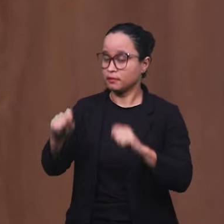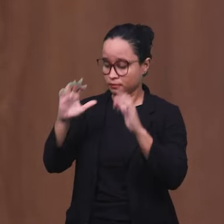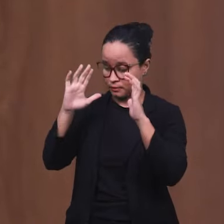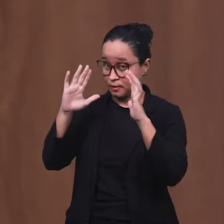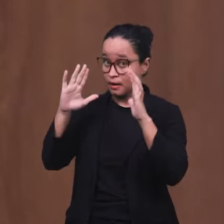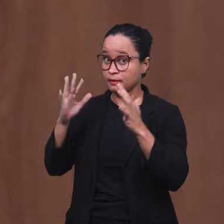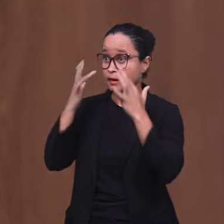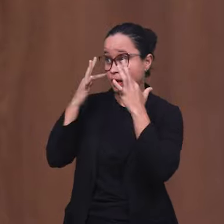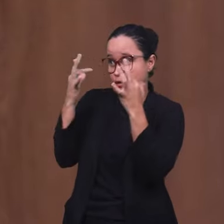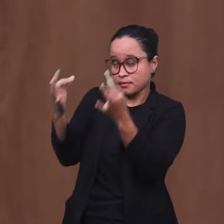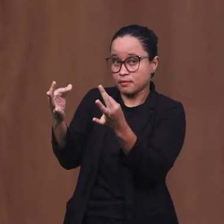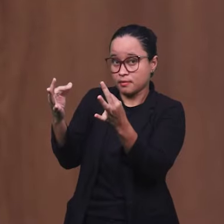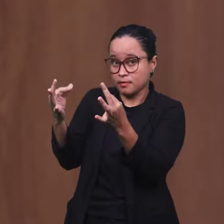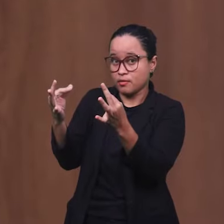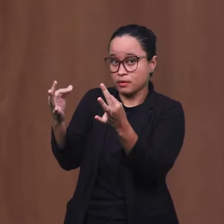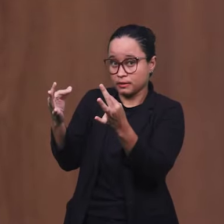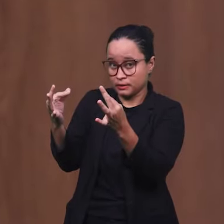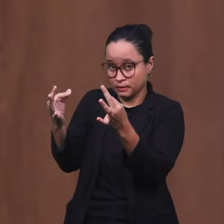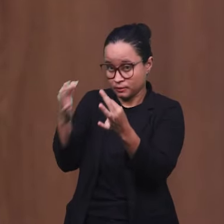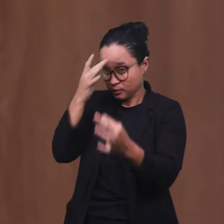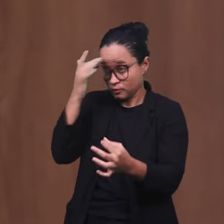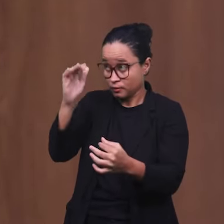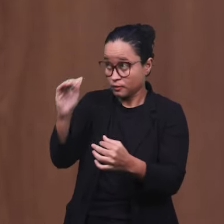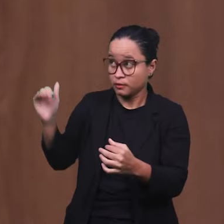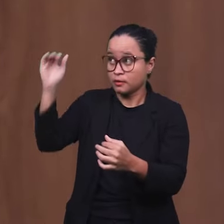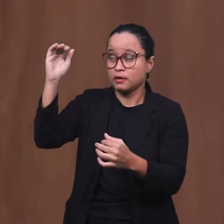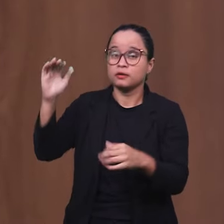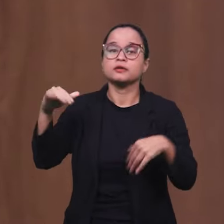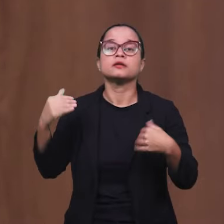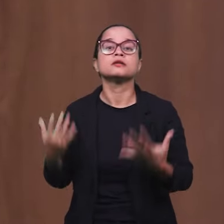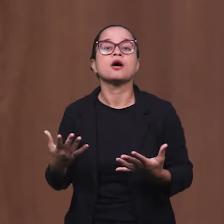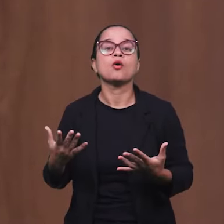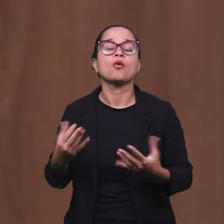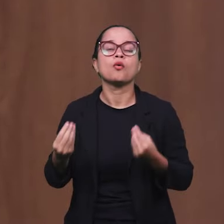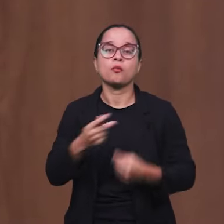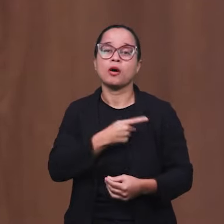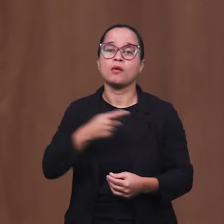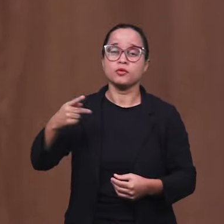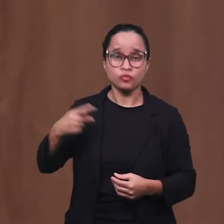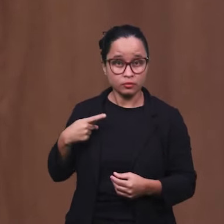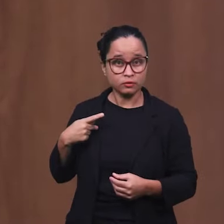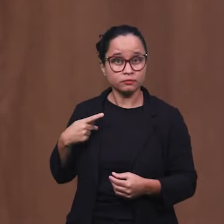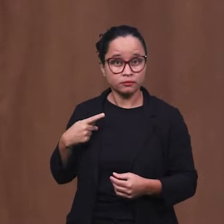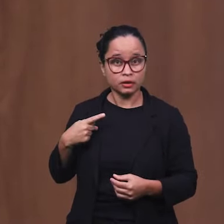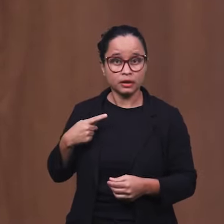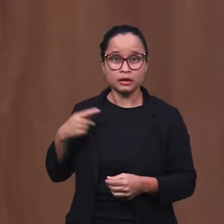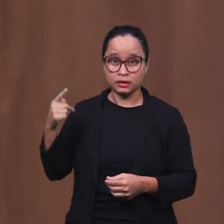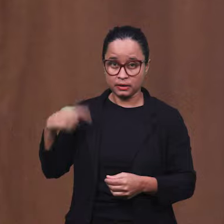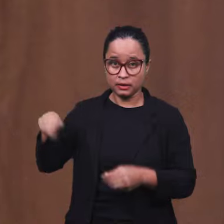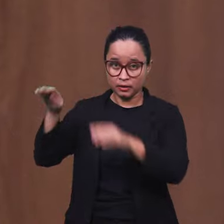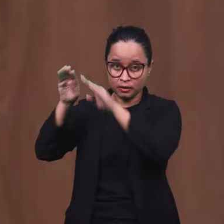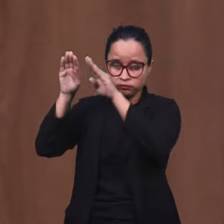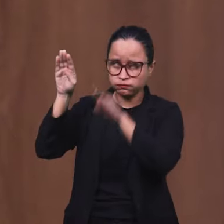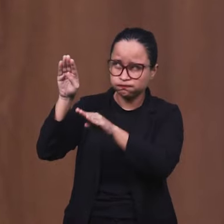preciso ouvir o que aqueles que estão acima. Na igreja, a submissão ao pastor,